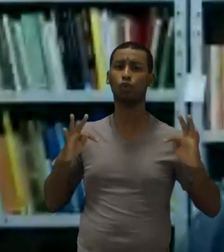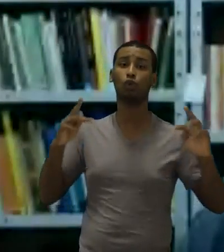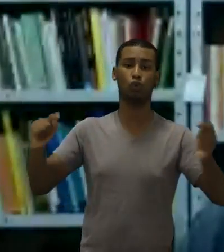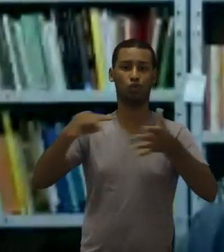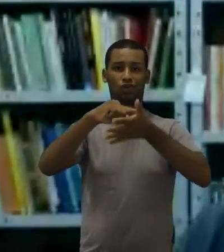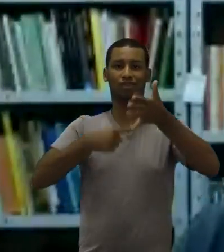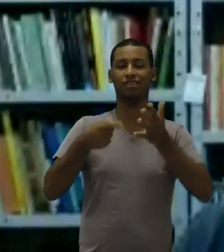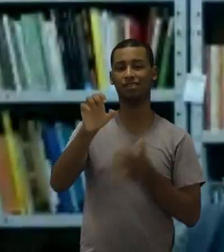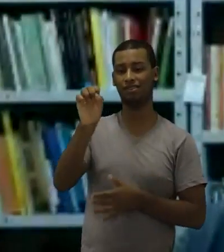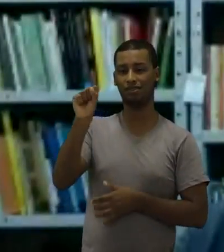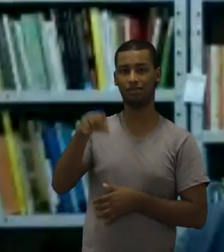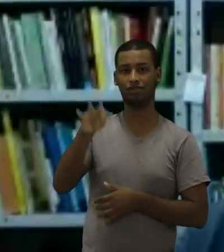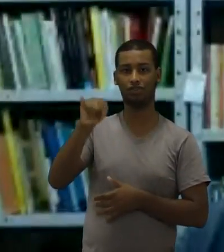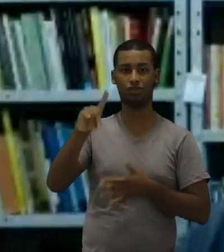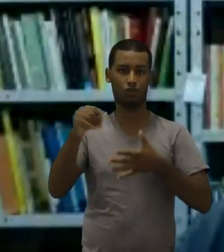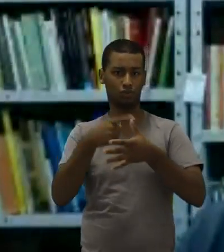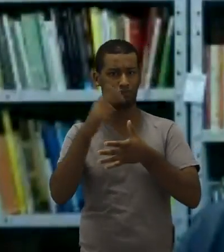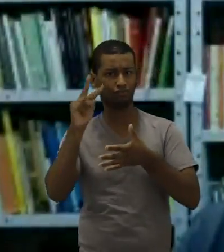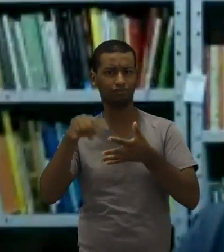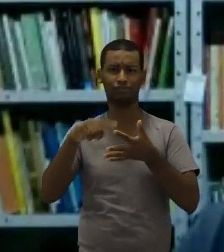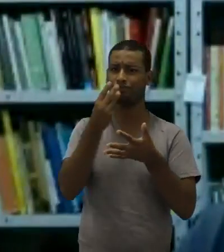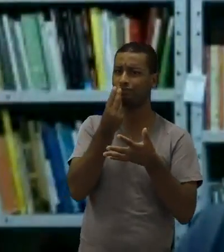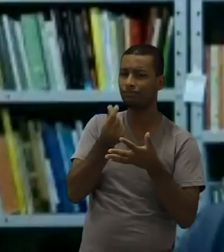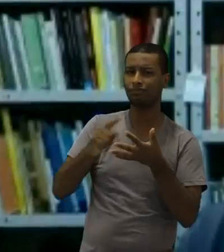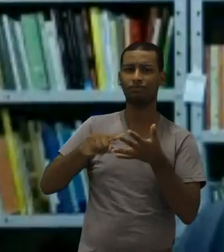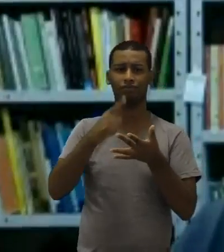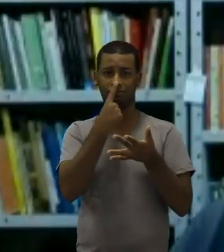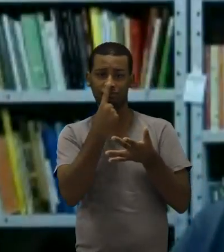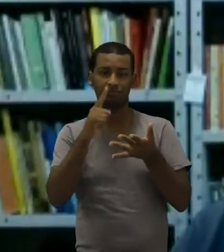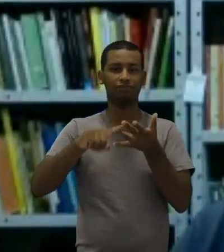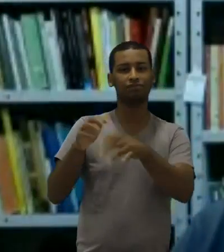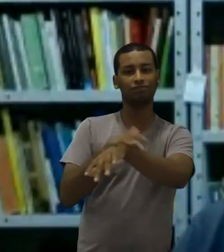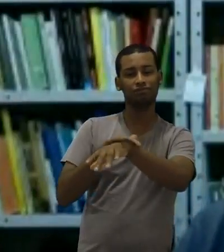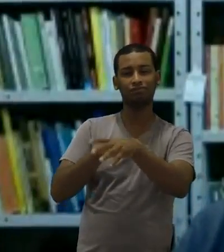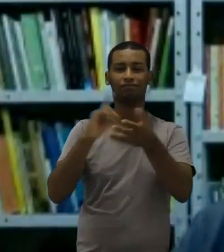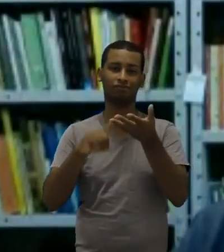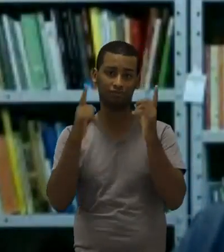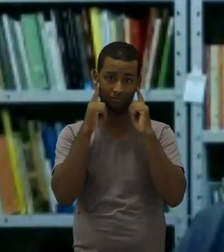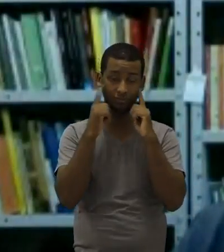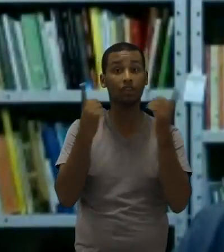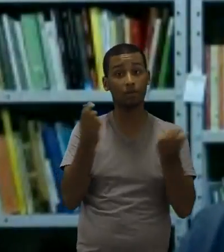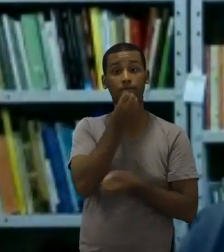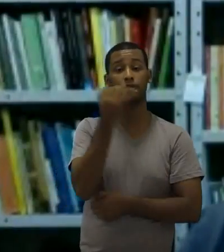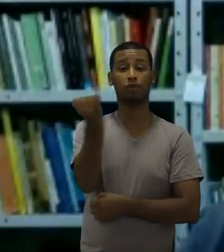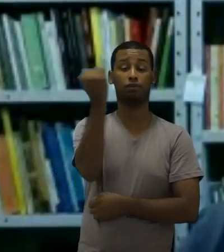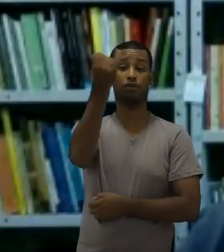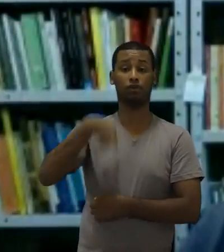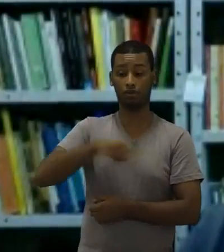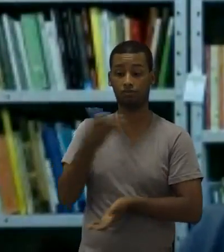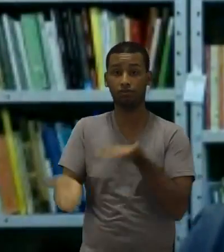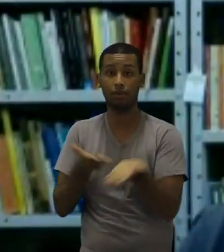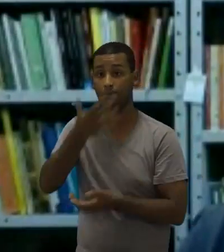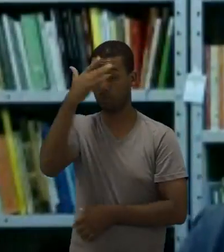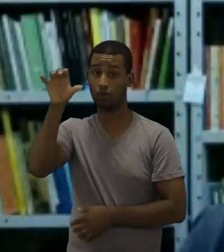os sentidos. Então é muito importante para a gente tratar dos que ouvem, os que não ouvem, dos que veem,